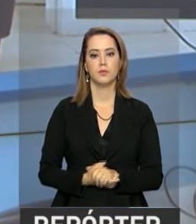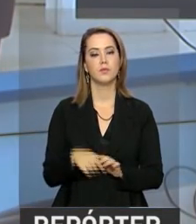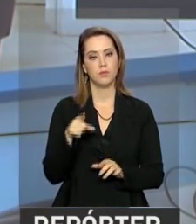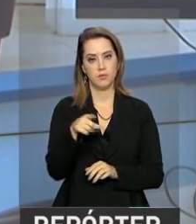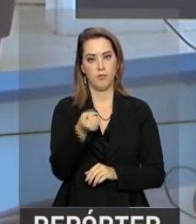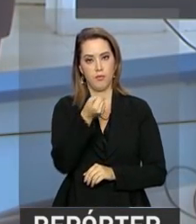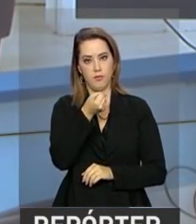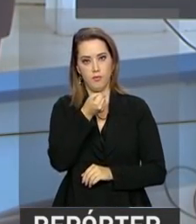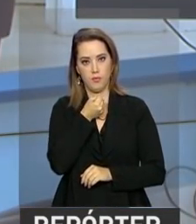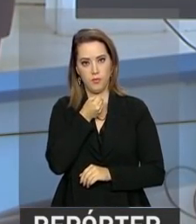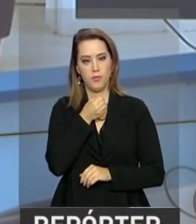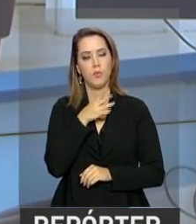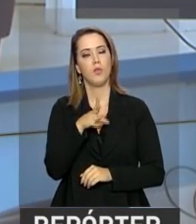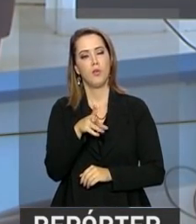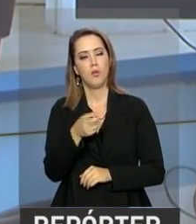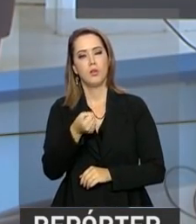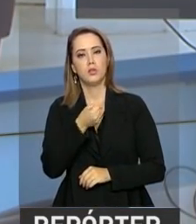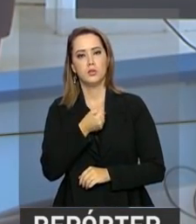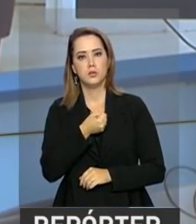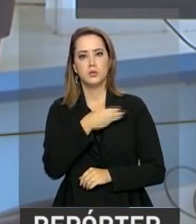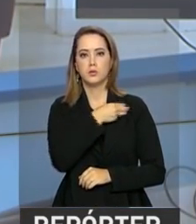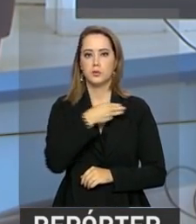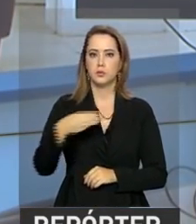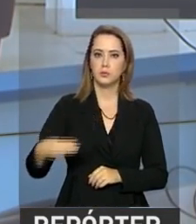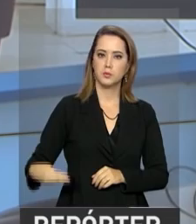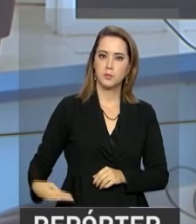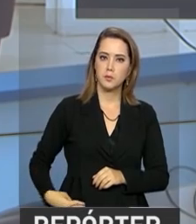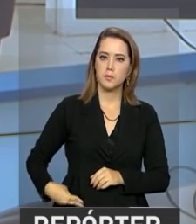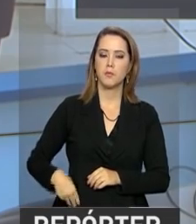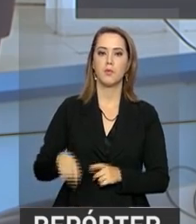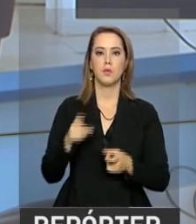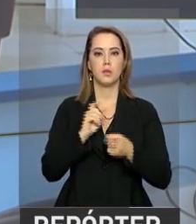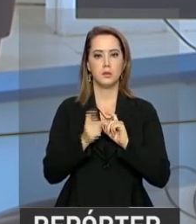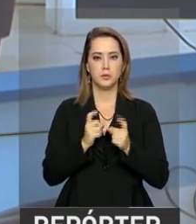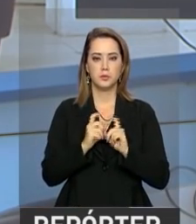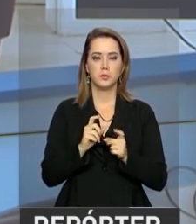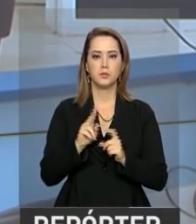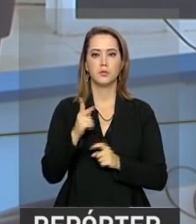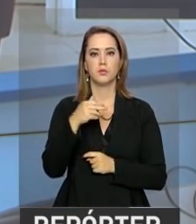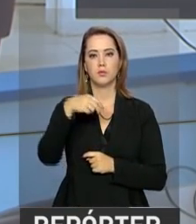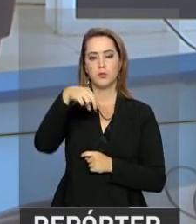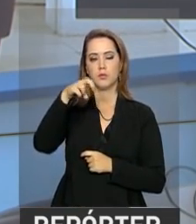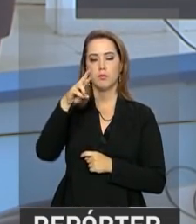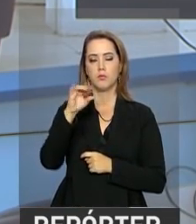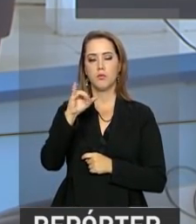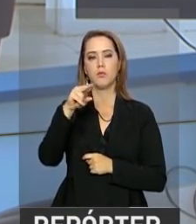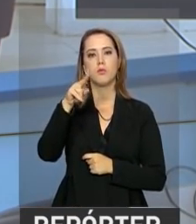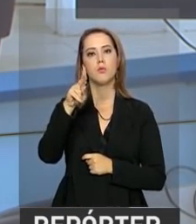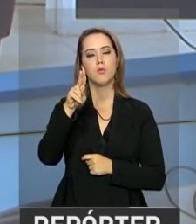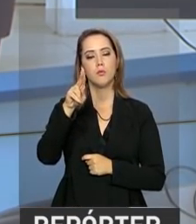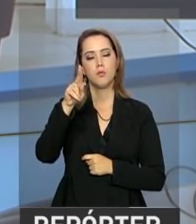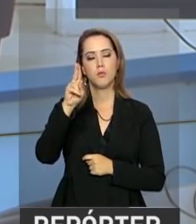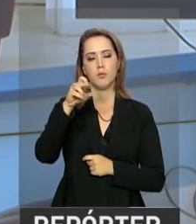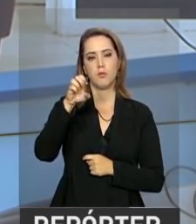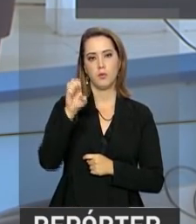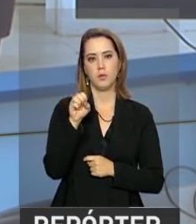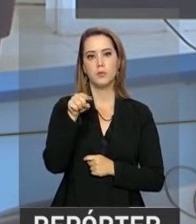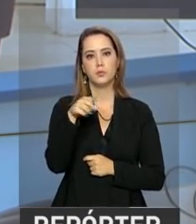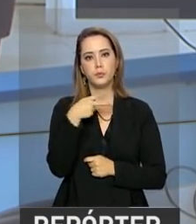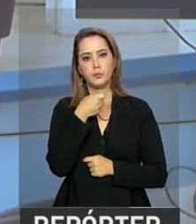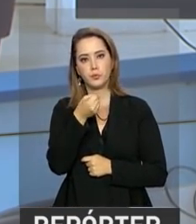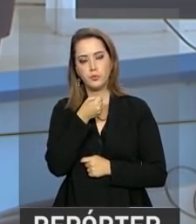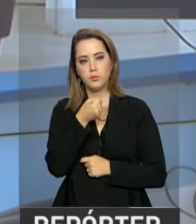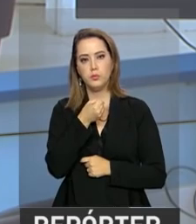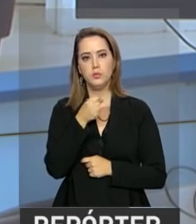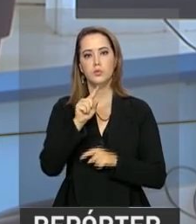Essa foi a entrevista coletiva concedida pelo ministro da Fazenda, Henrique Meirelles, no Palácio do Planalto. Ele falou à imprensa após